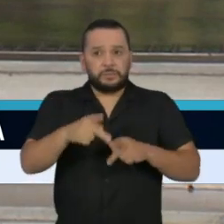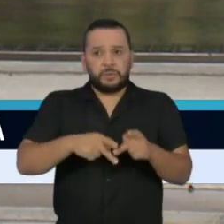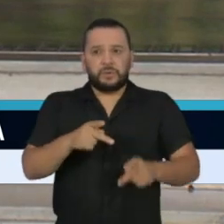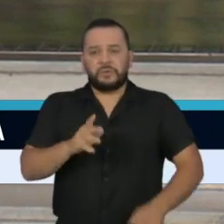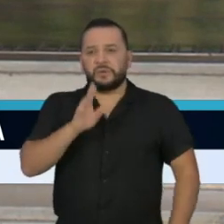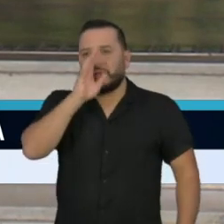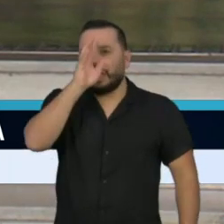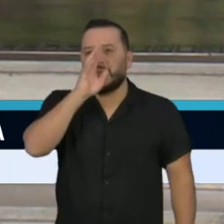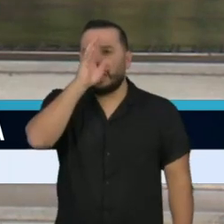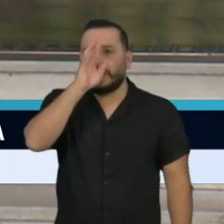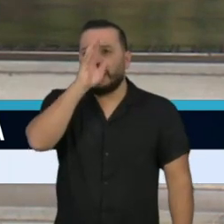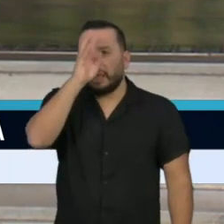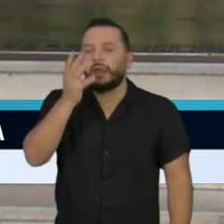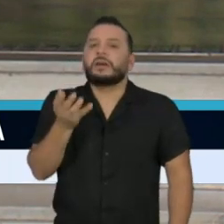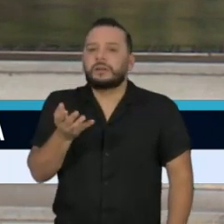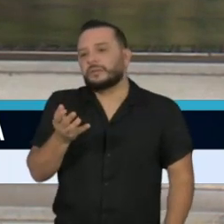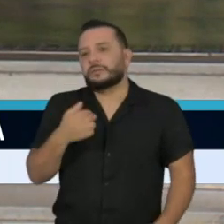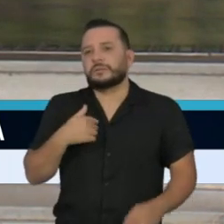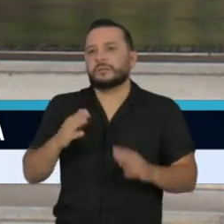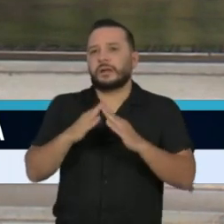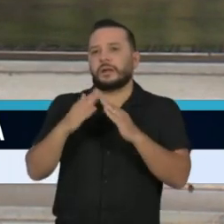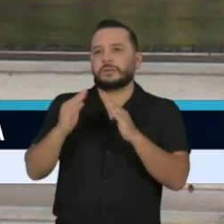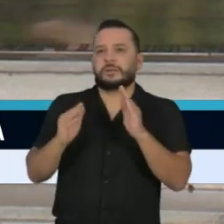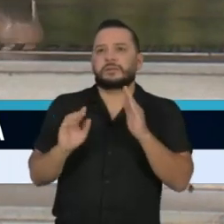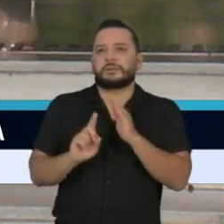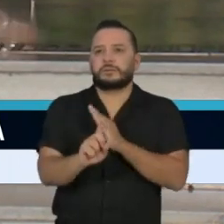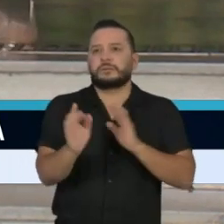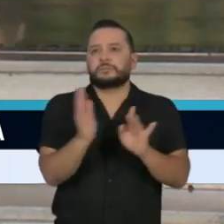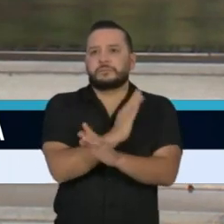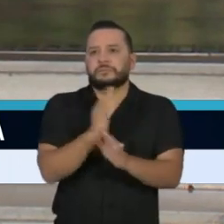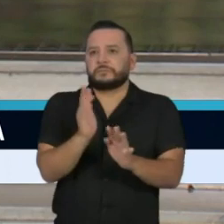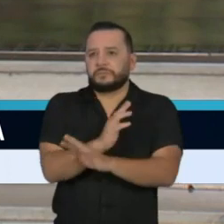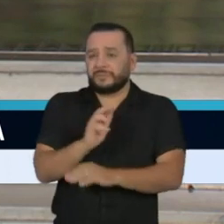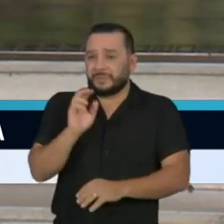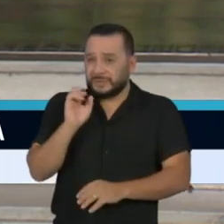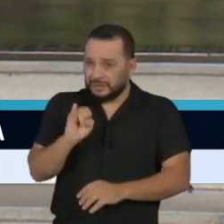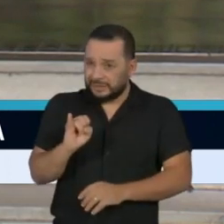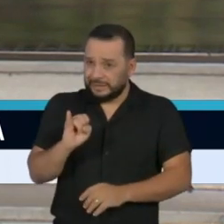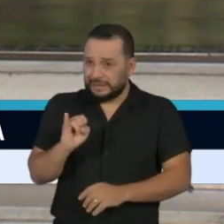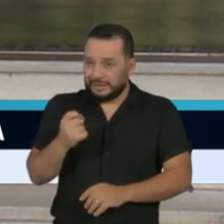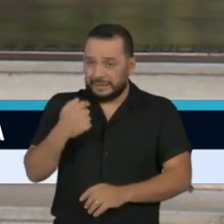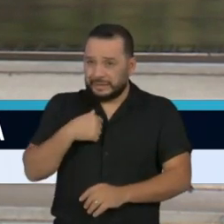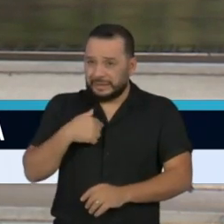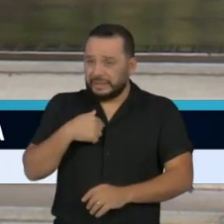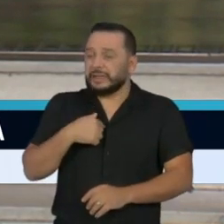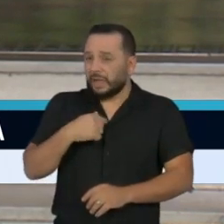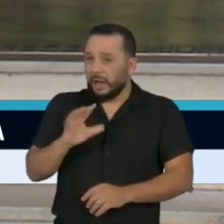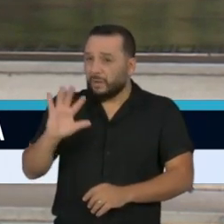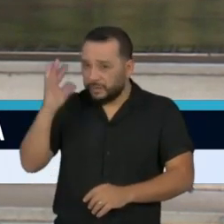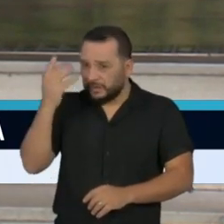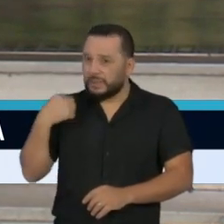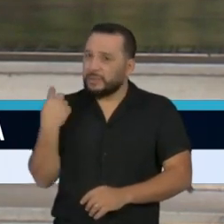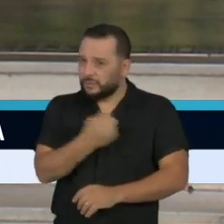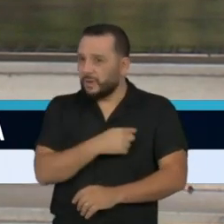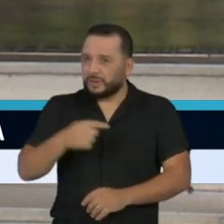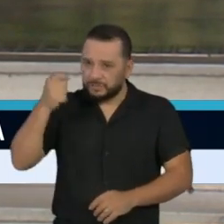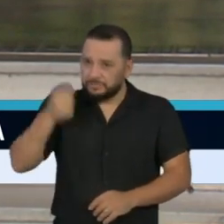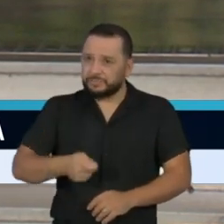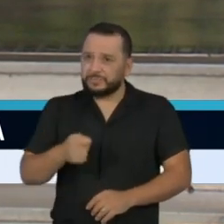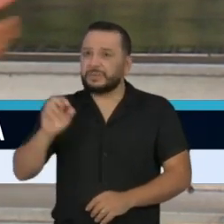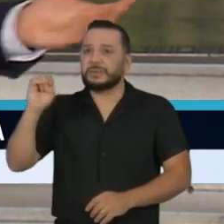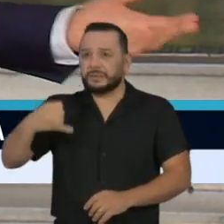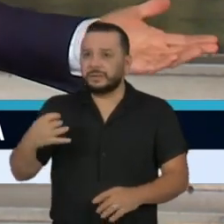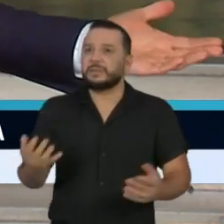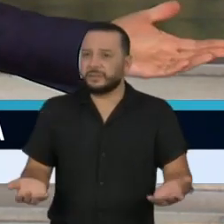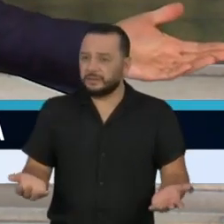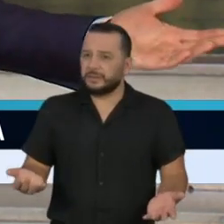até aqui está havendo, espero que continue, nós adotaremos sim medidas mais restritivas. A nossa obrigação como gestor